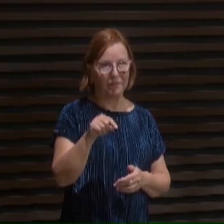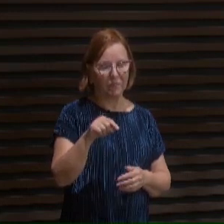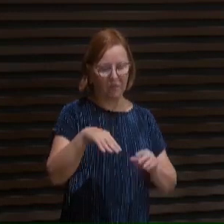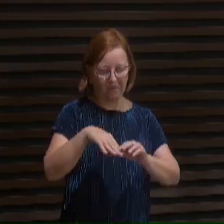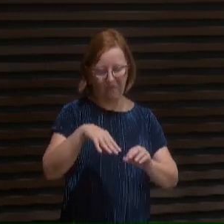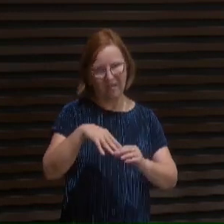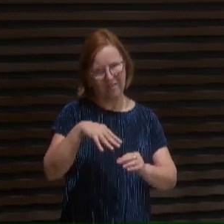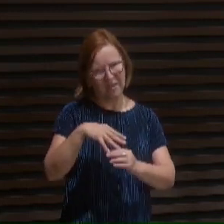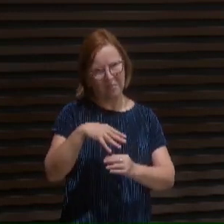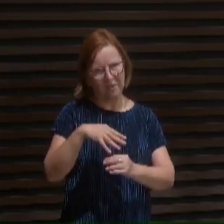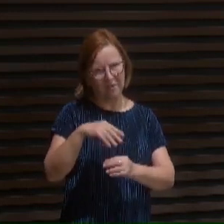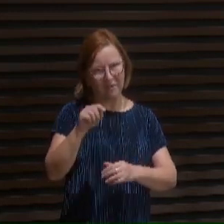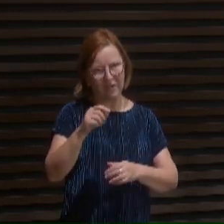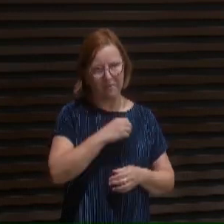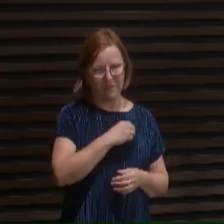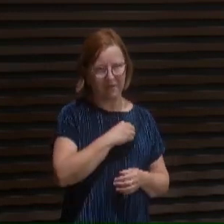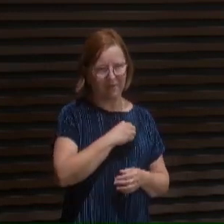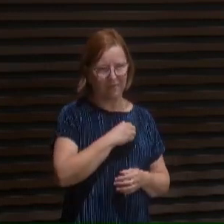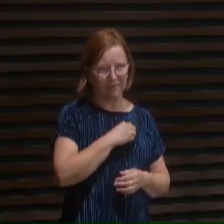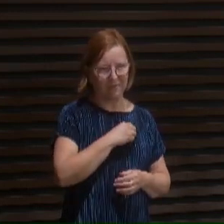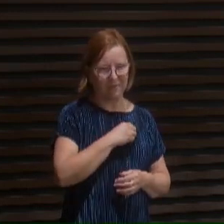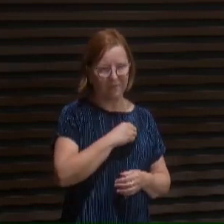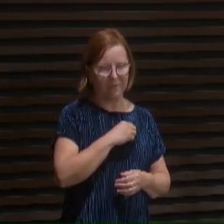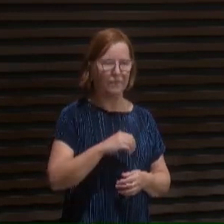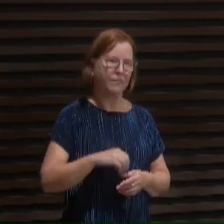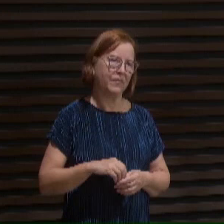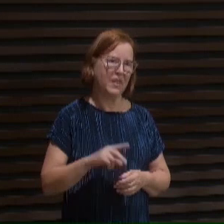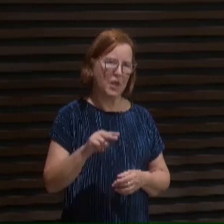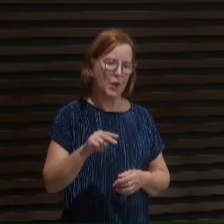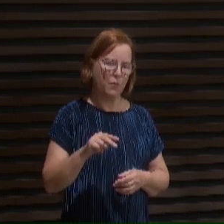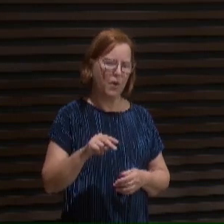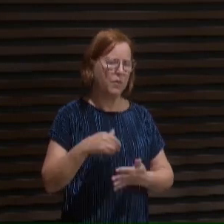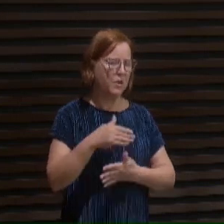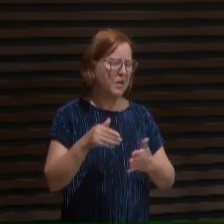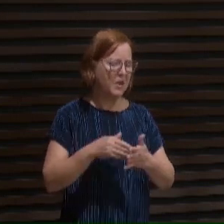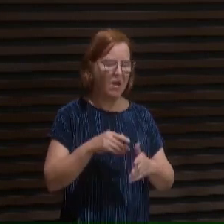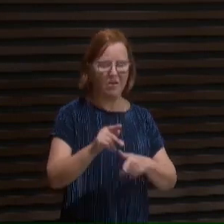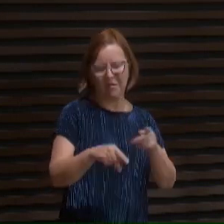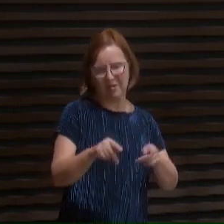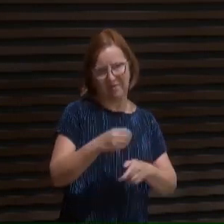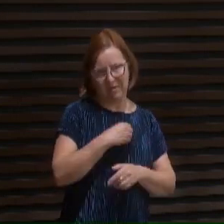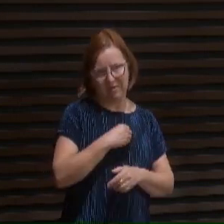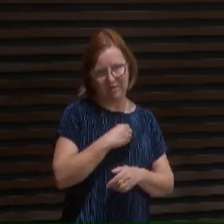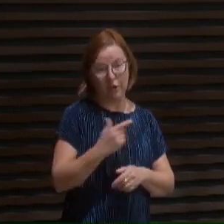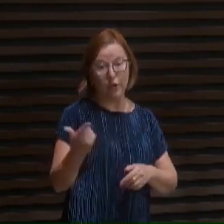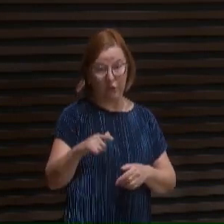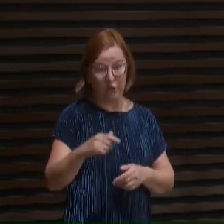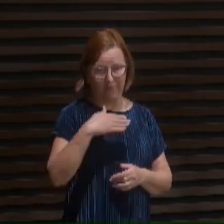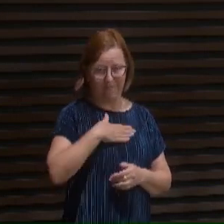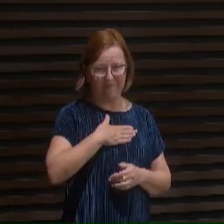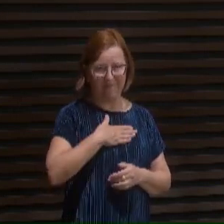leproso. Você é um pecador, como todos os pecadores. Mete outra vez no